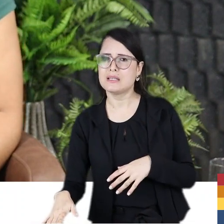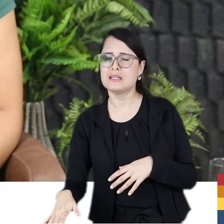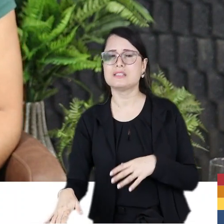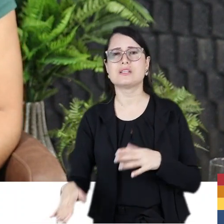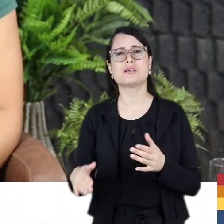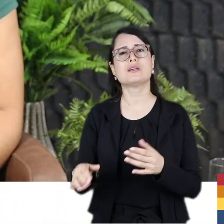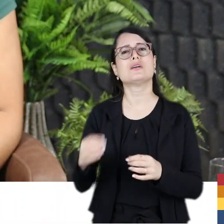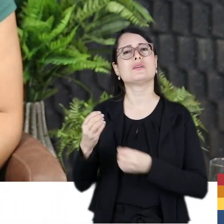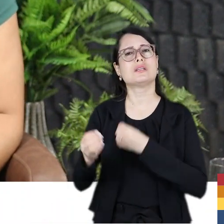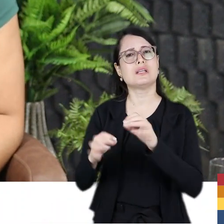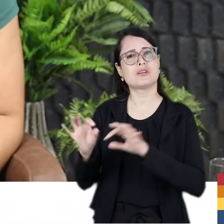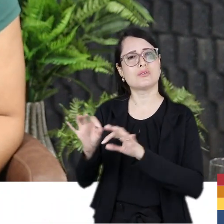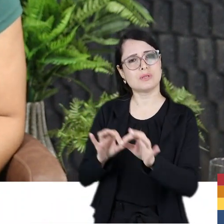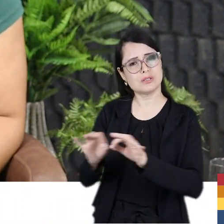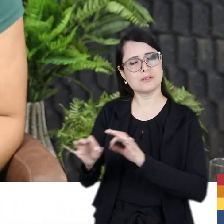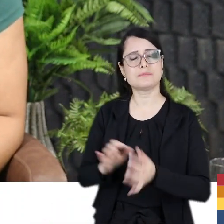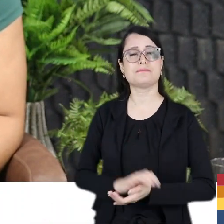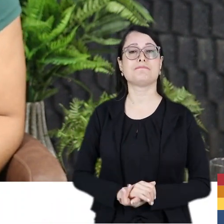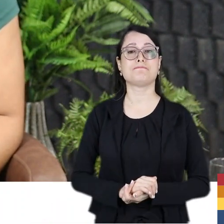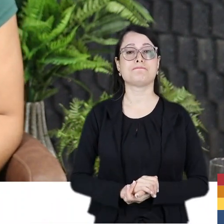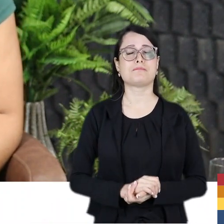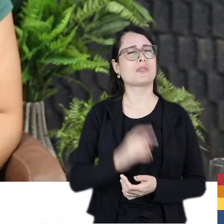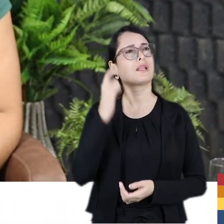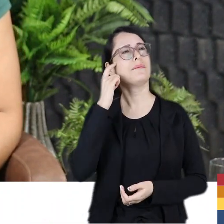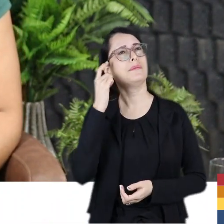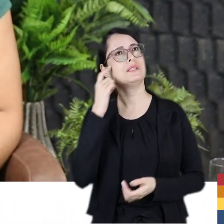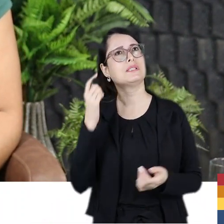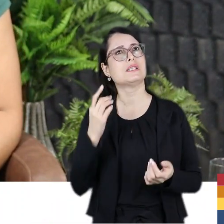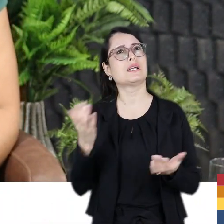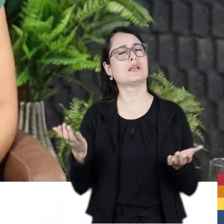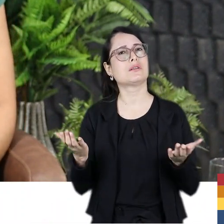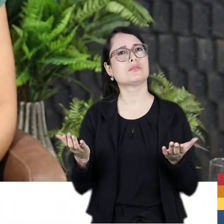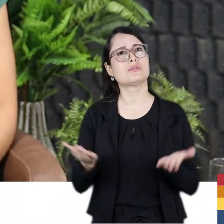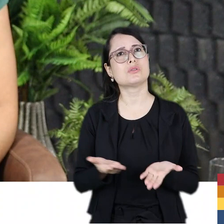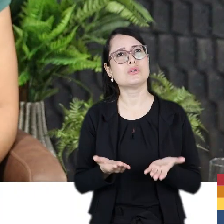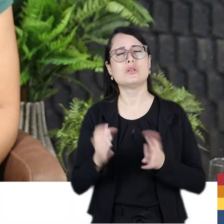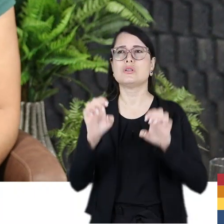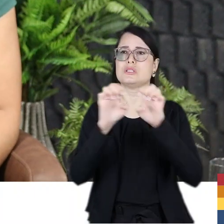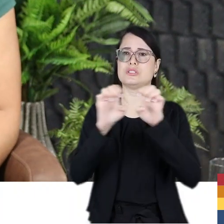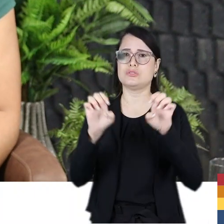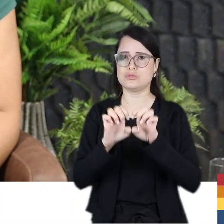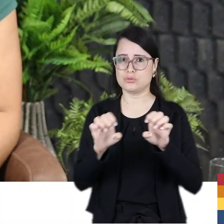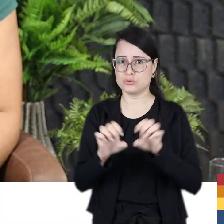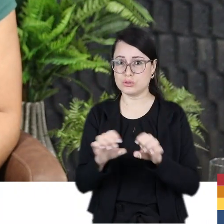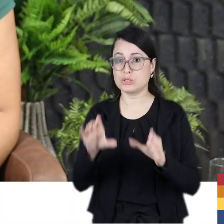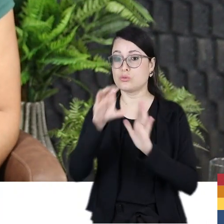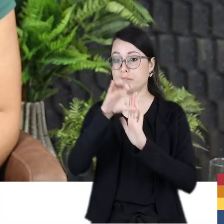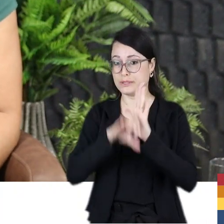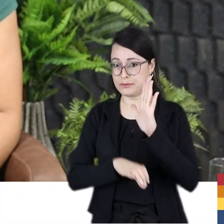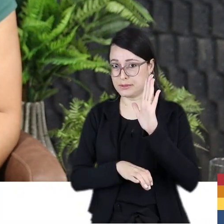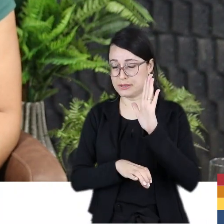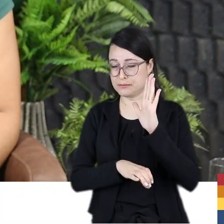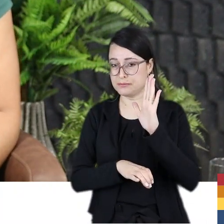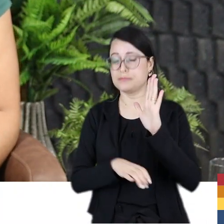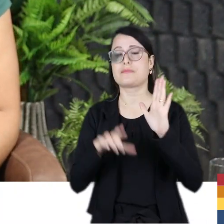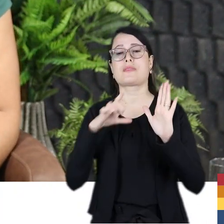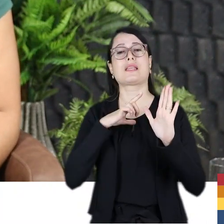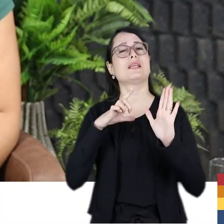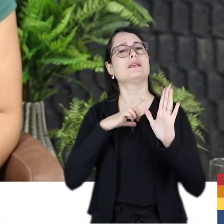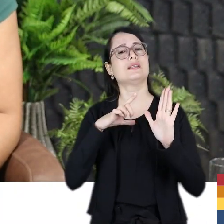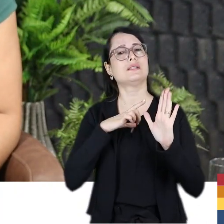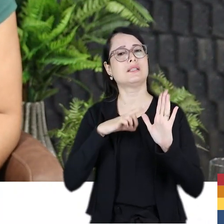uma estrutura curricular, né? Que tem o estudante como centralidade,